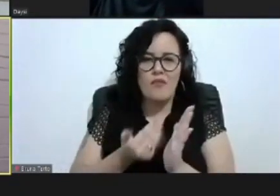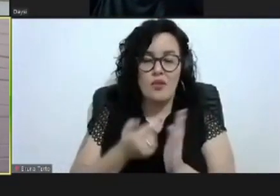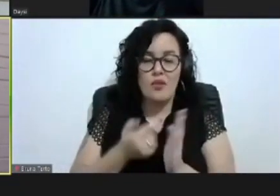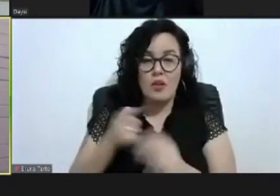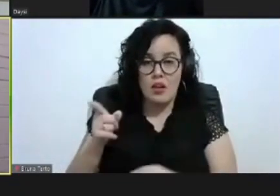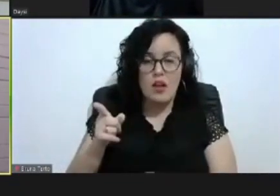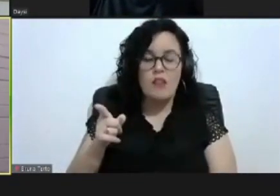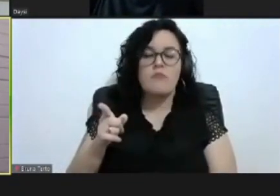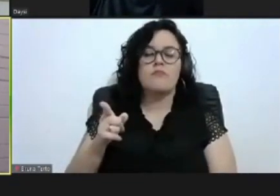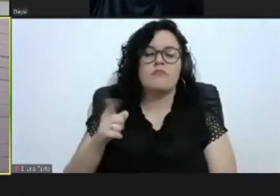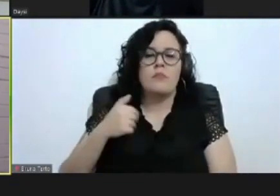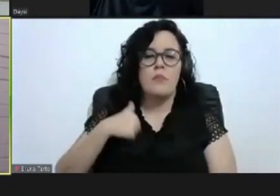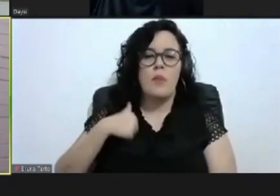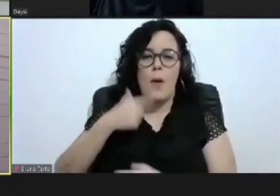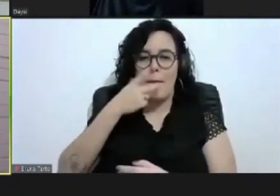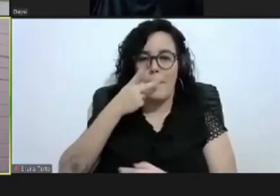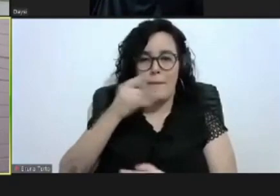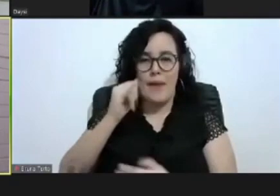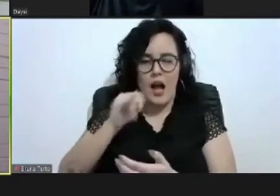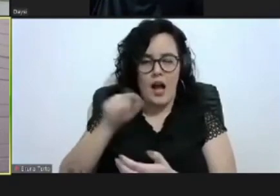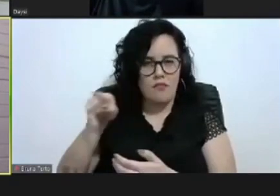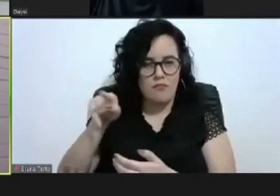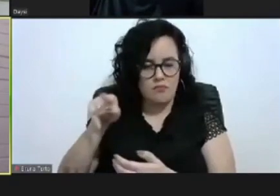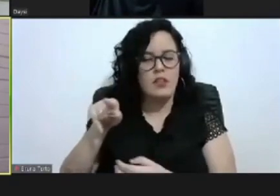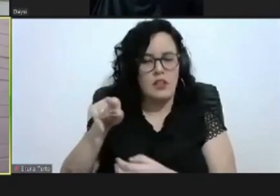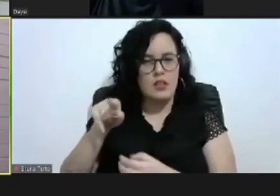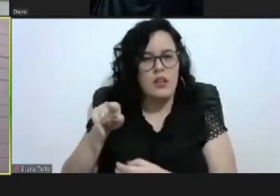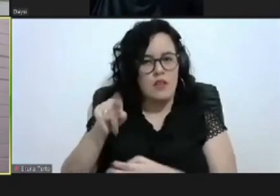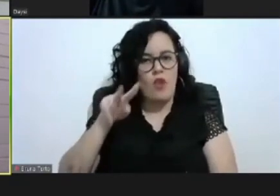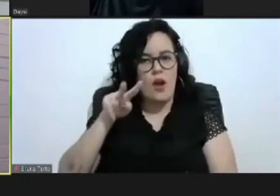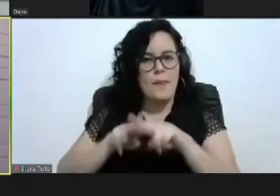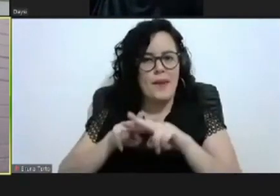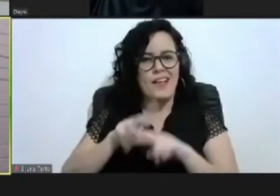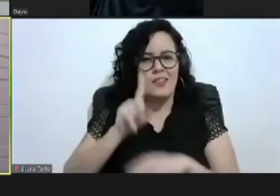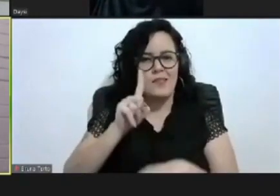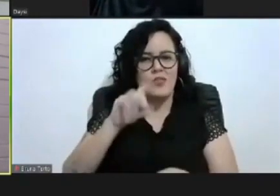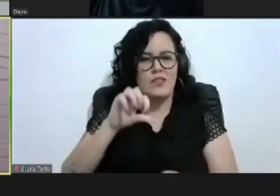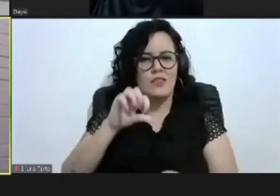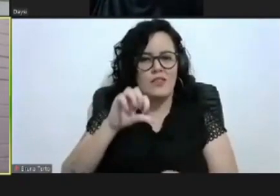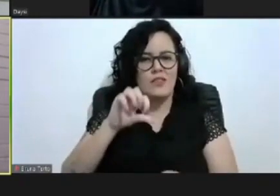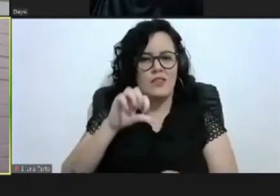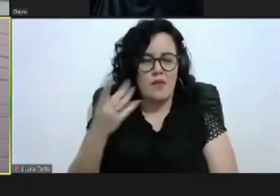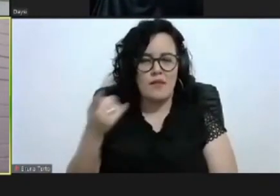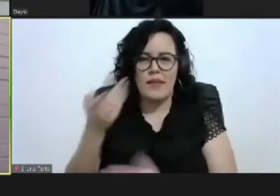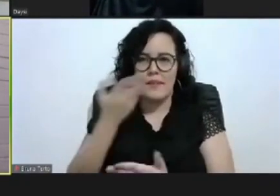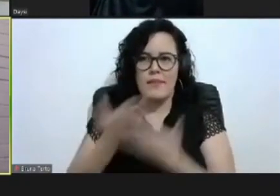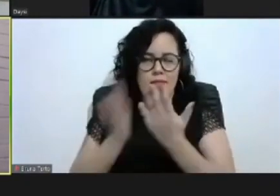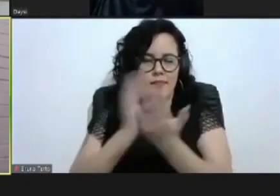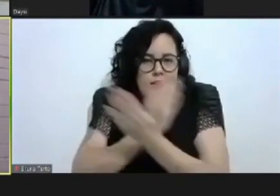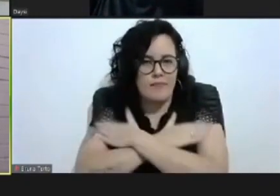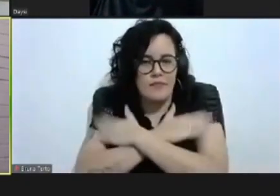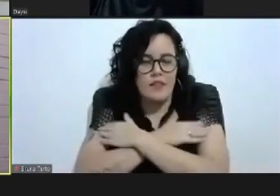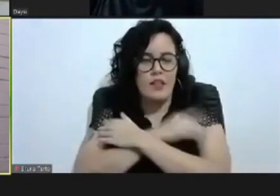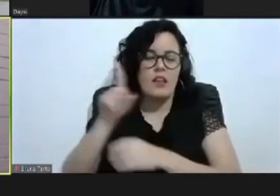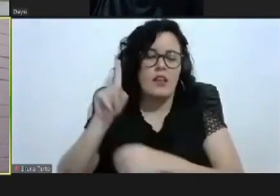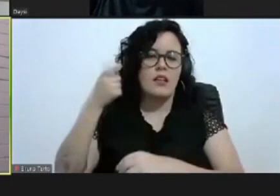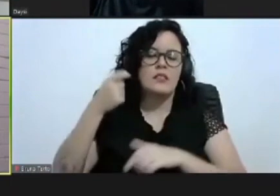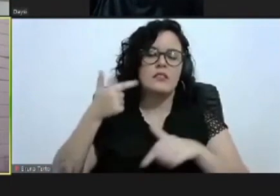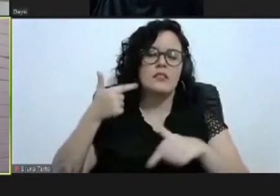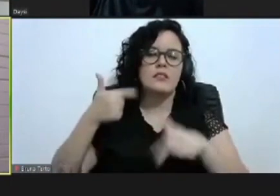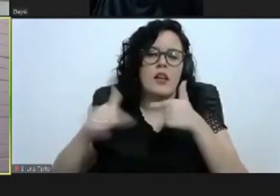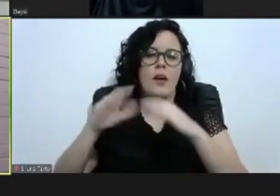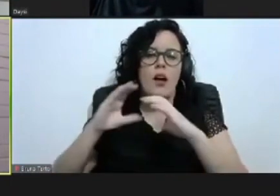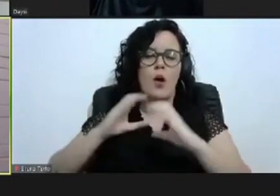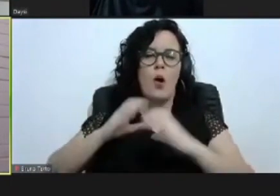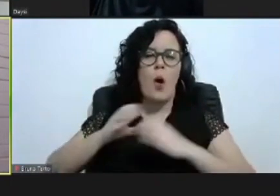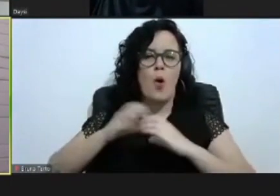e foi preso no golpe de 64, perdeu o emprego, ele era funcionário concursado do Banco da Amazônia e ficou